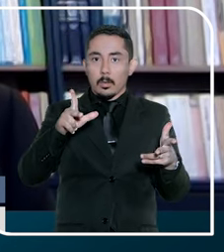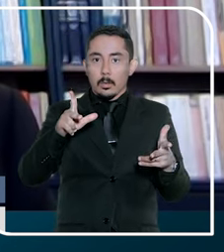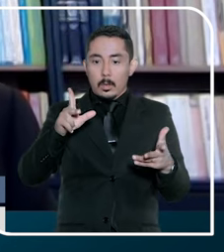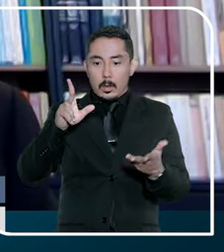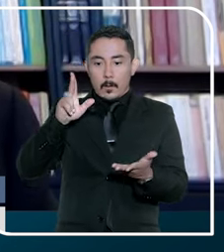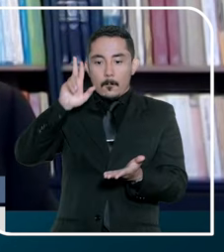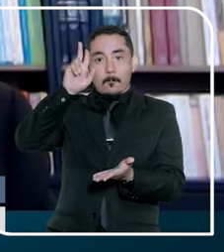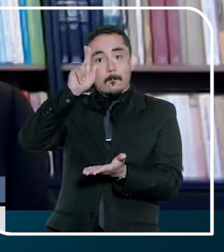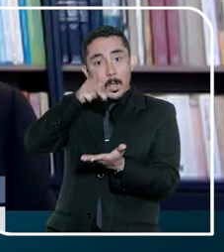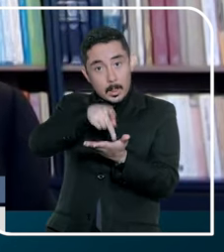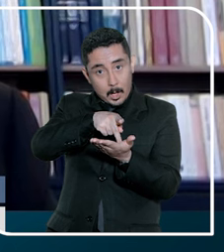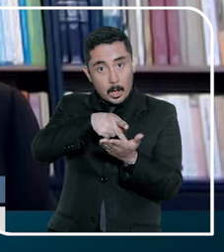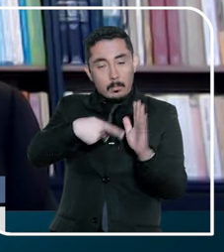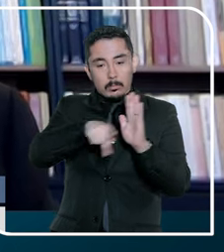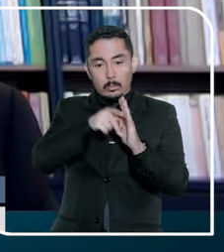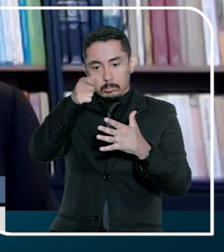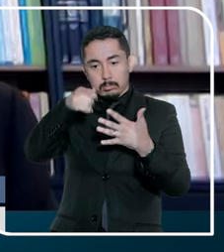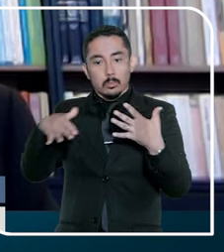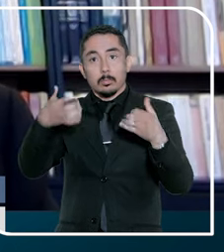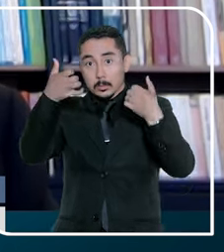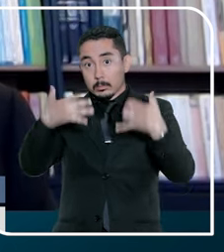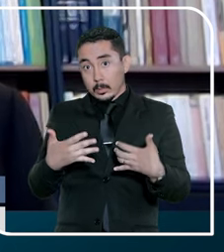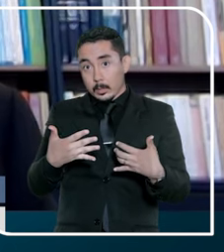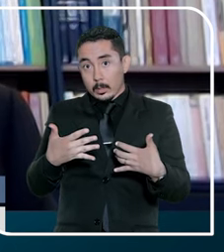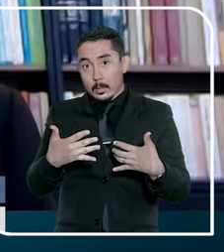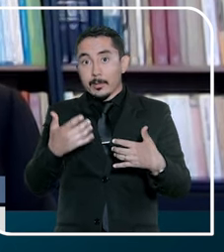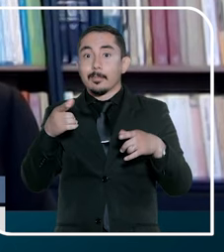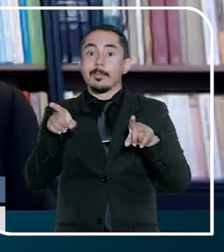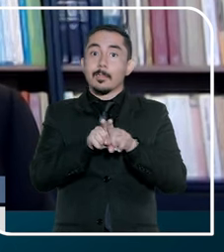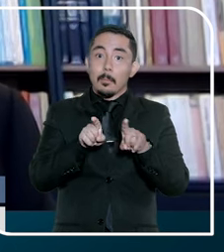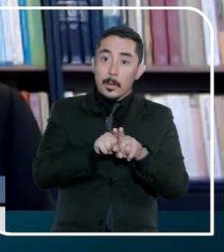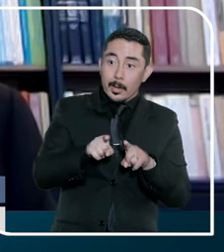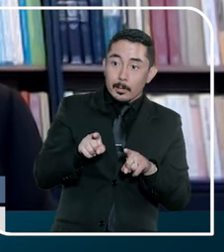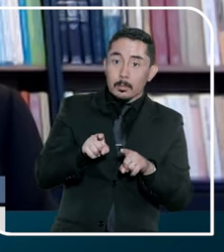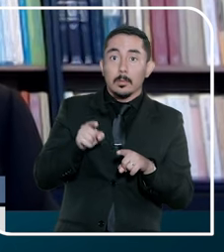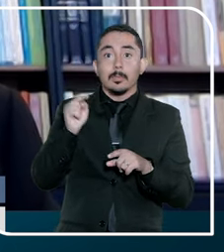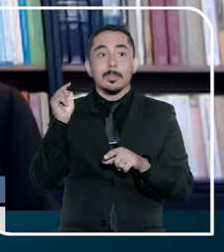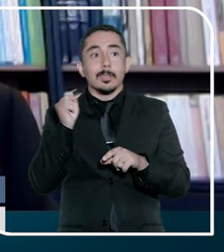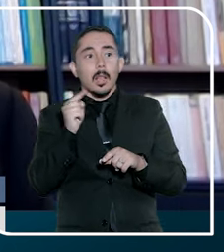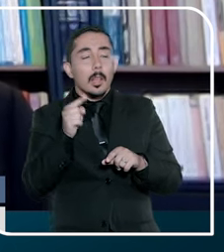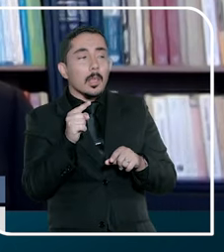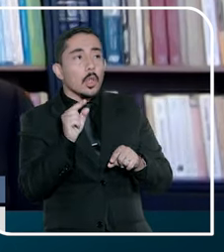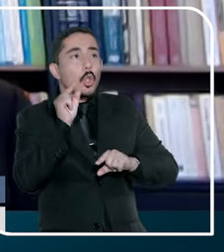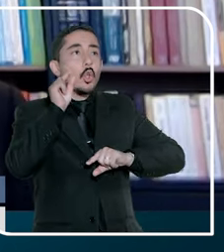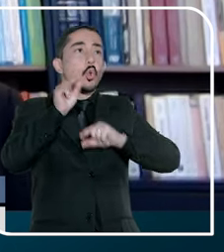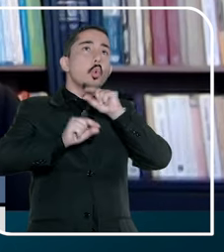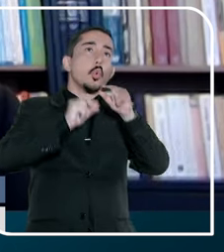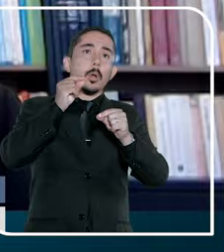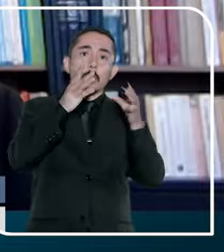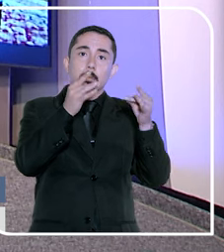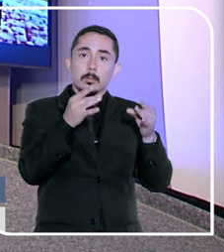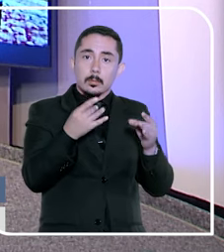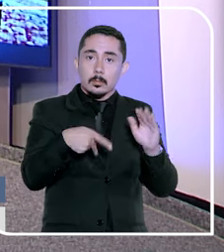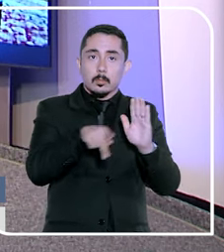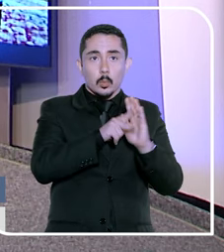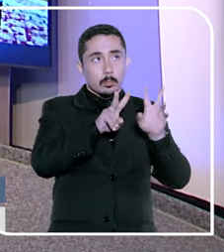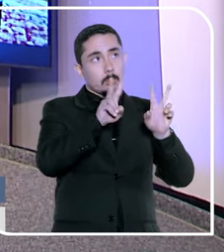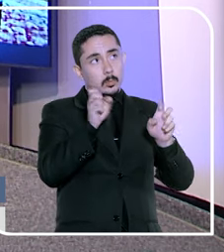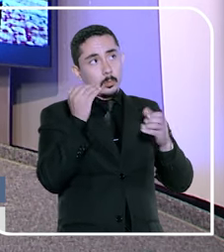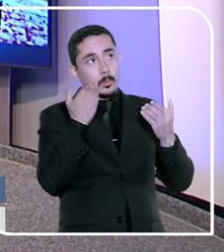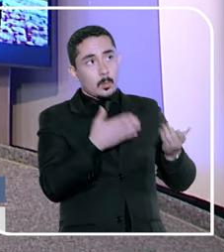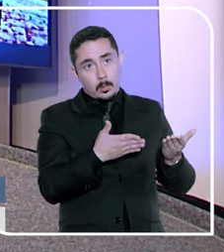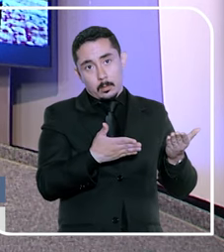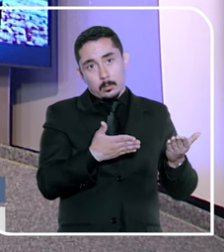jurisprudência e as opções que a doutrina oferece para essa classificação no nesse trabalho nós